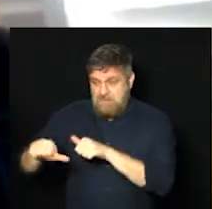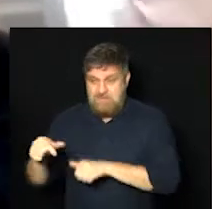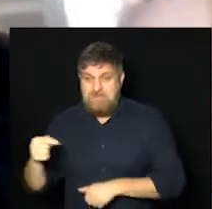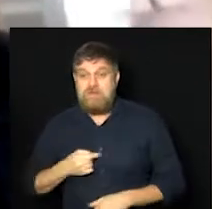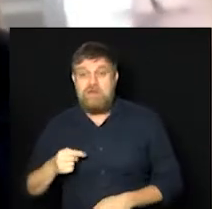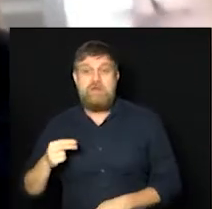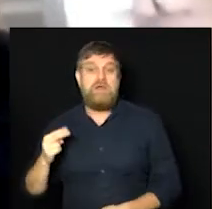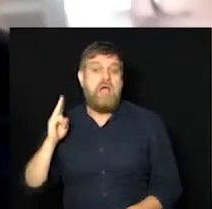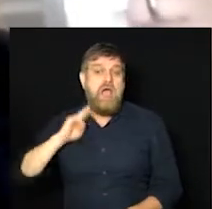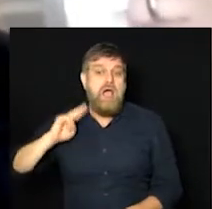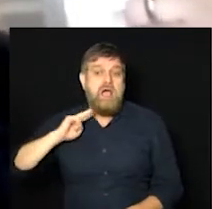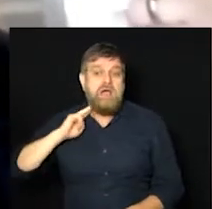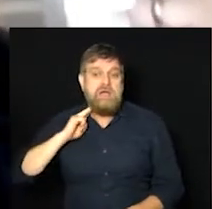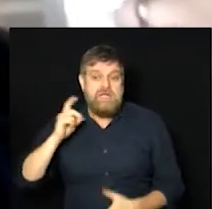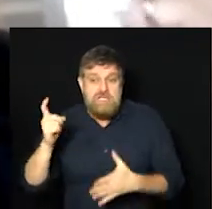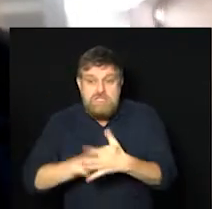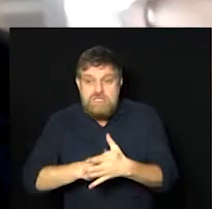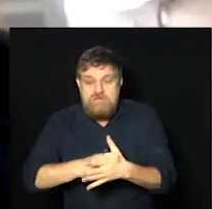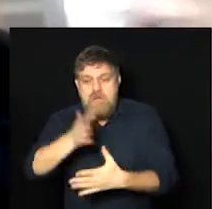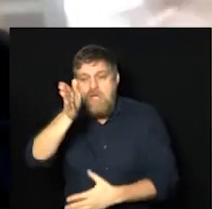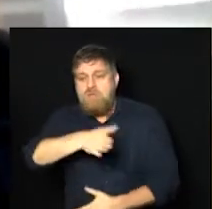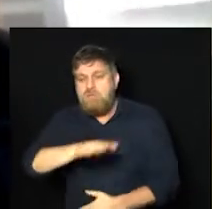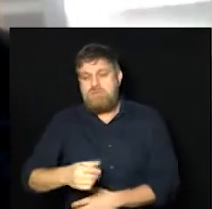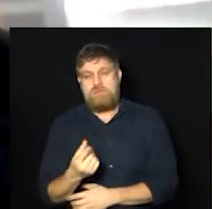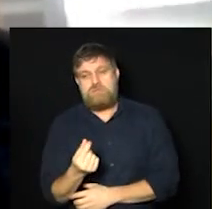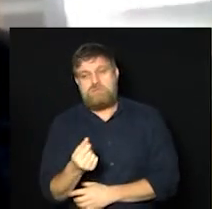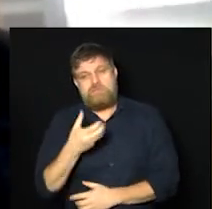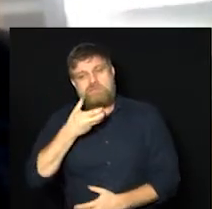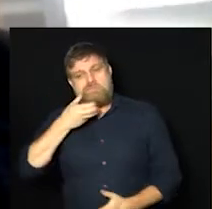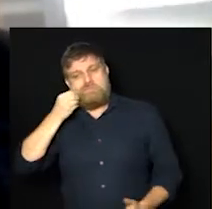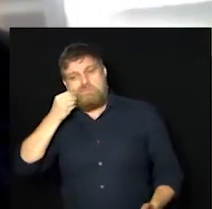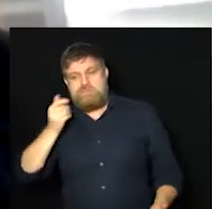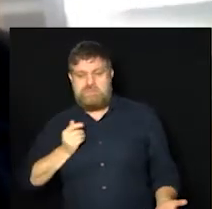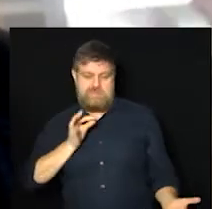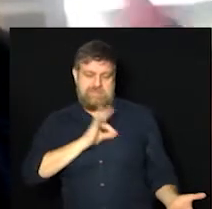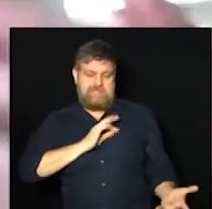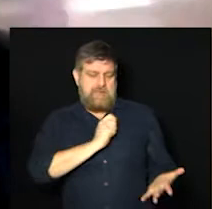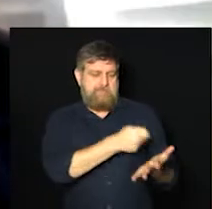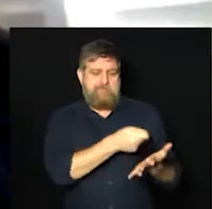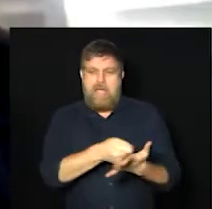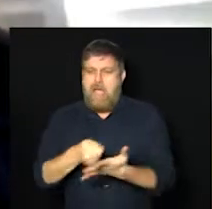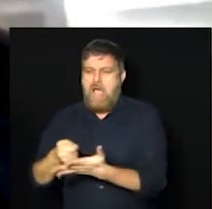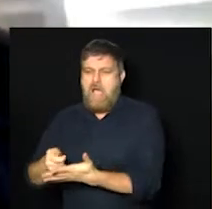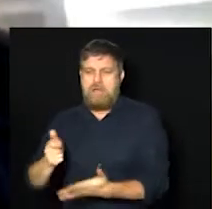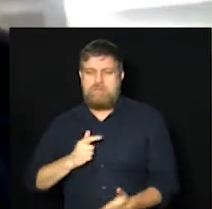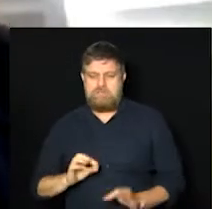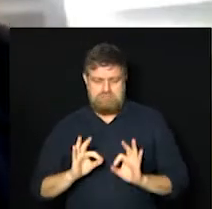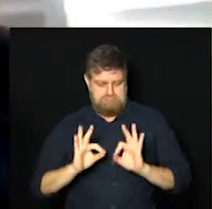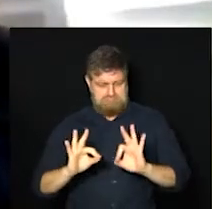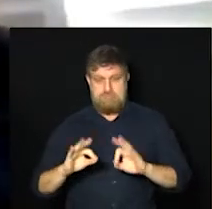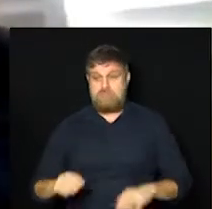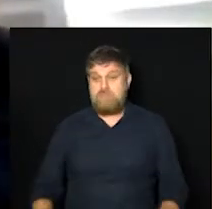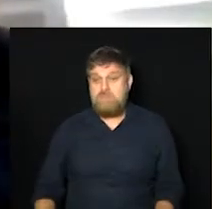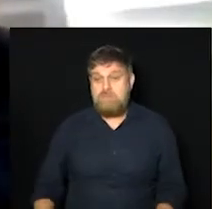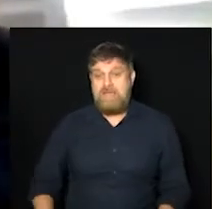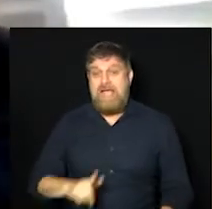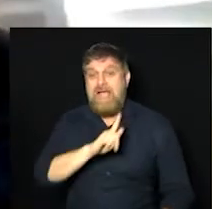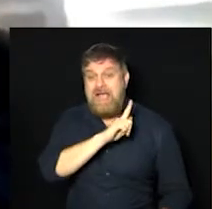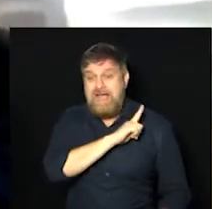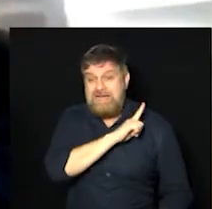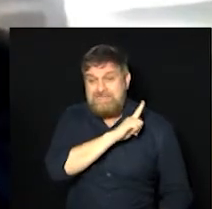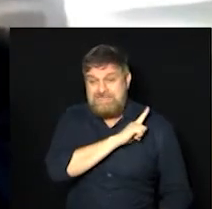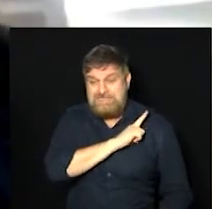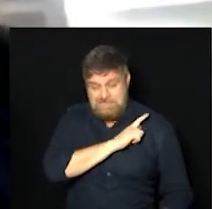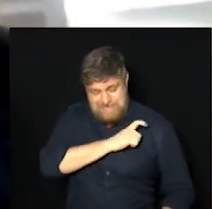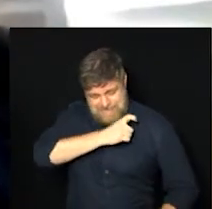entregou o clube da maneira que ele entregou, sobrando ao que diz respeito à questão financeira, de elenco, etc. Então, assim, a gestão às vezes tem que ser